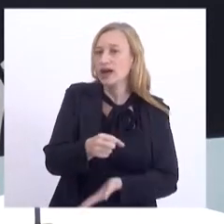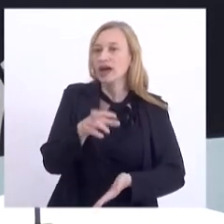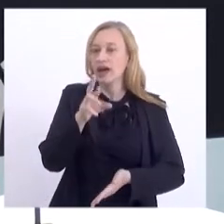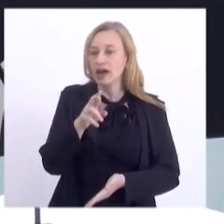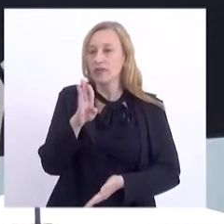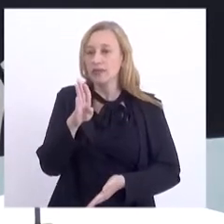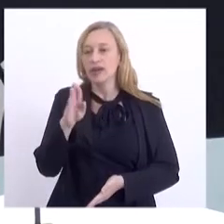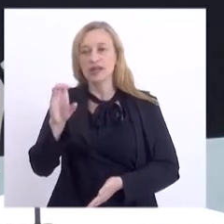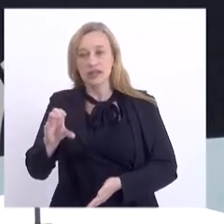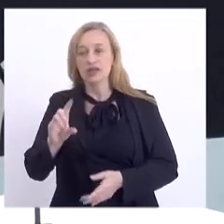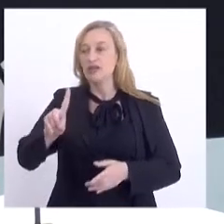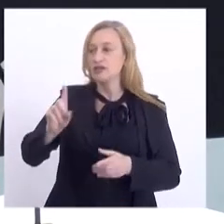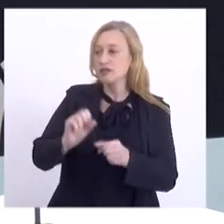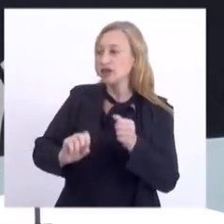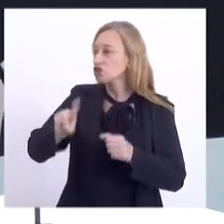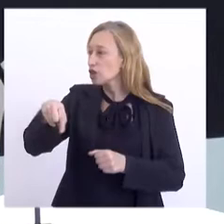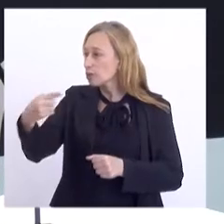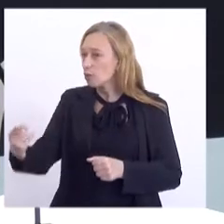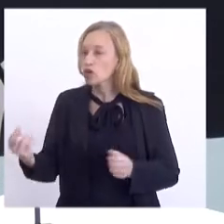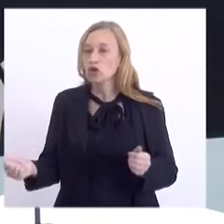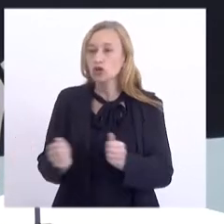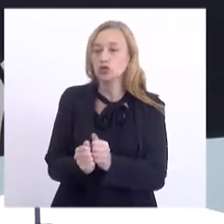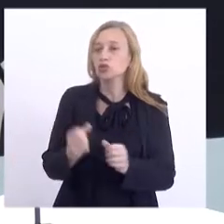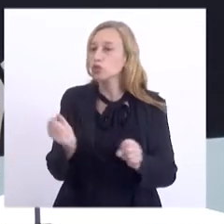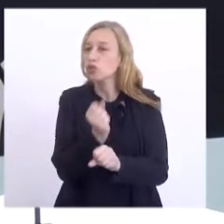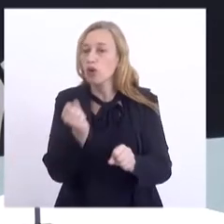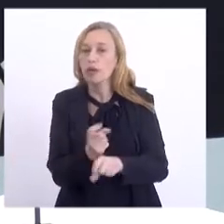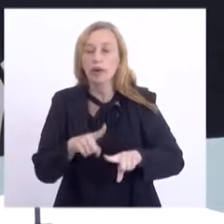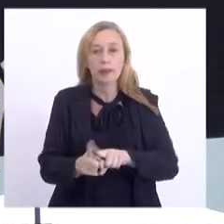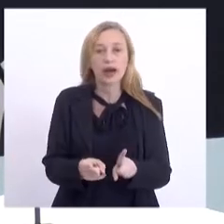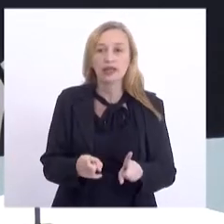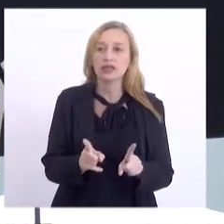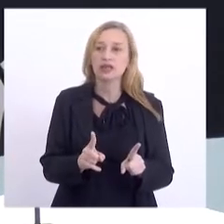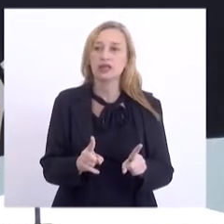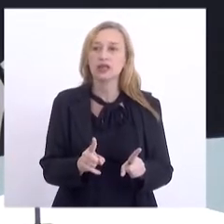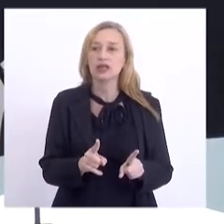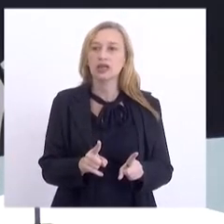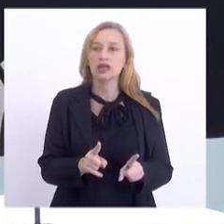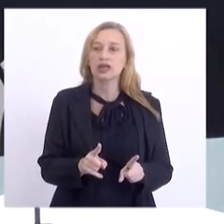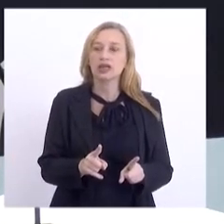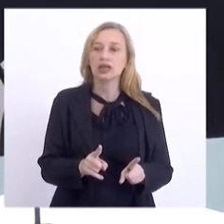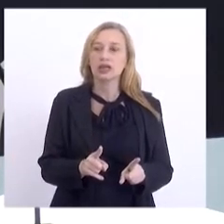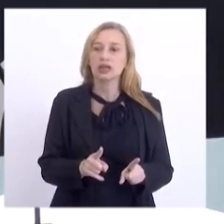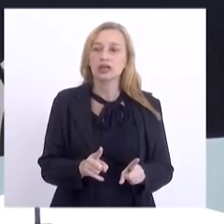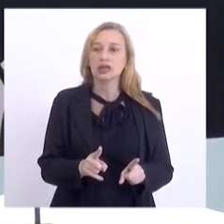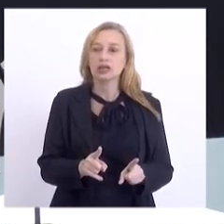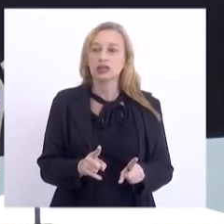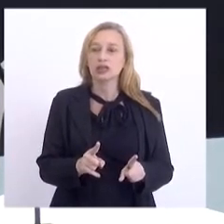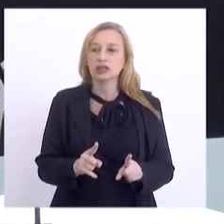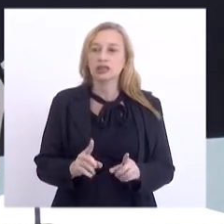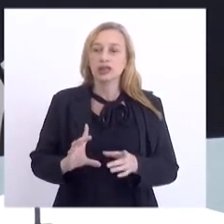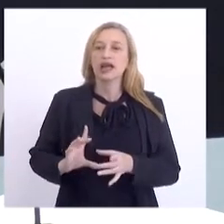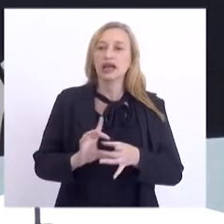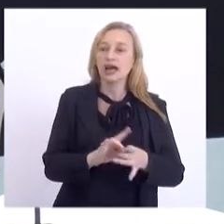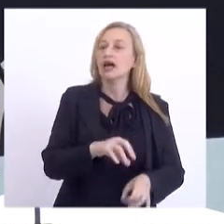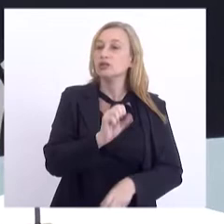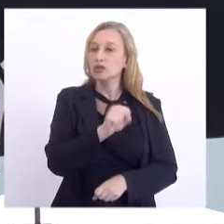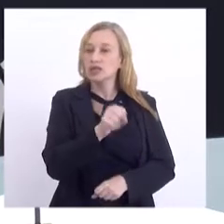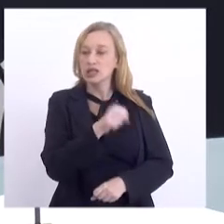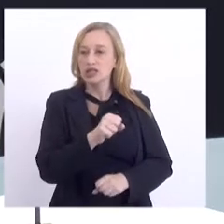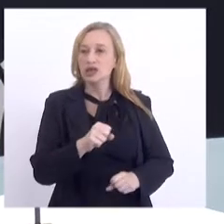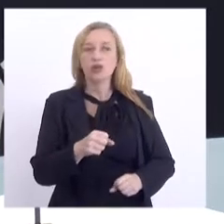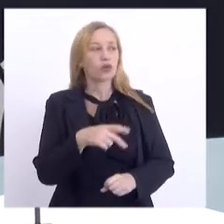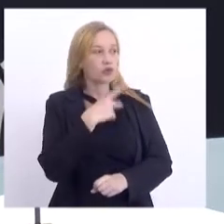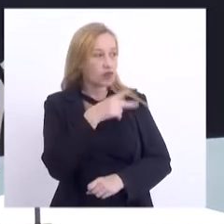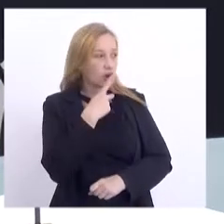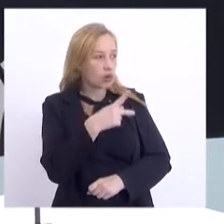RDC faz depois o projeto executivo junto com a obra mas ele ele ele tá no tá no processos e como bem falou